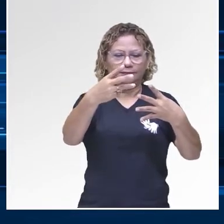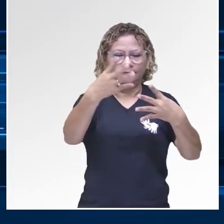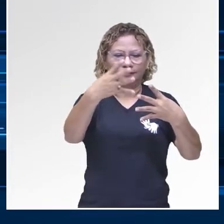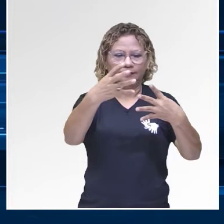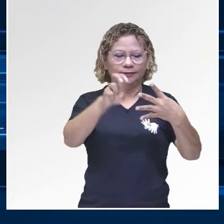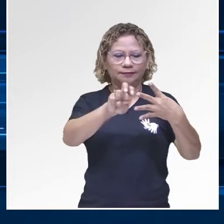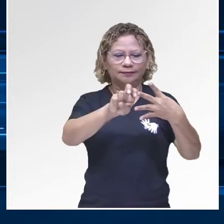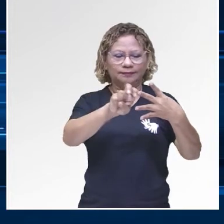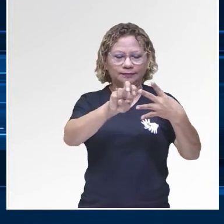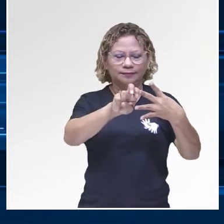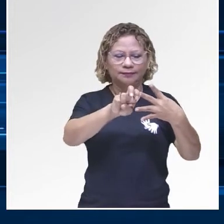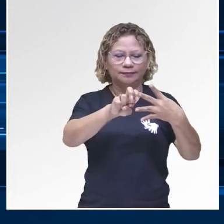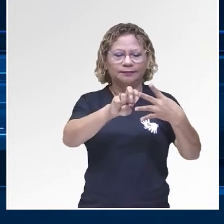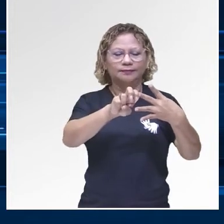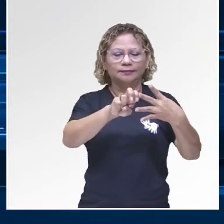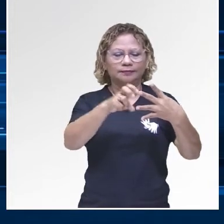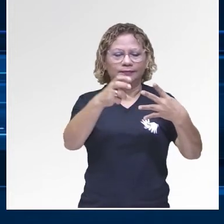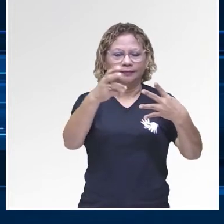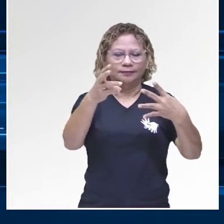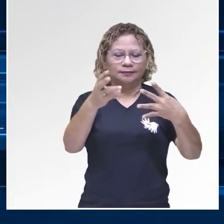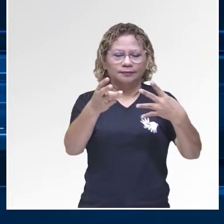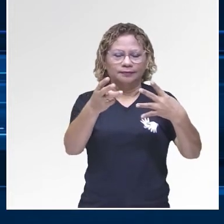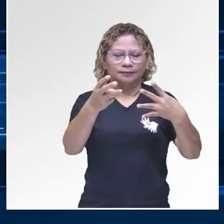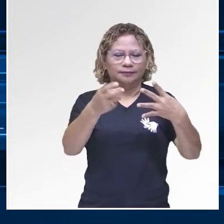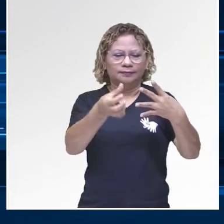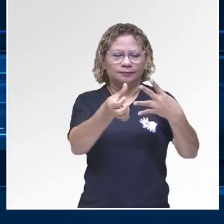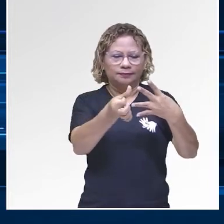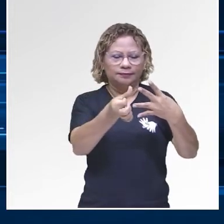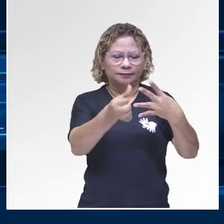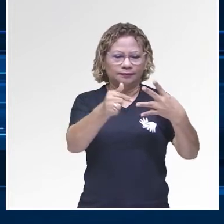Ela pode ser decrescente.